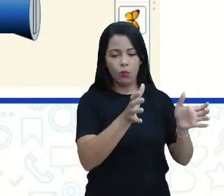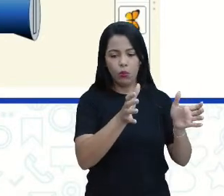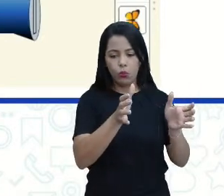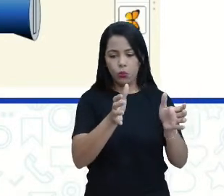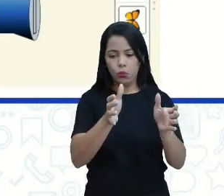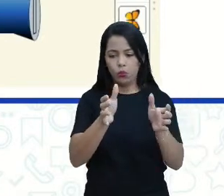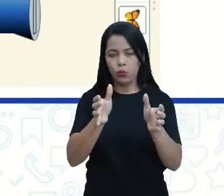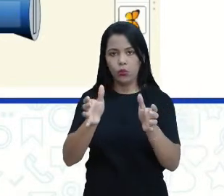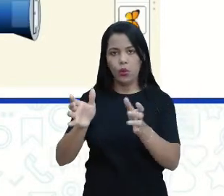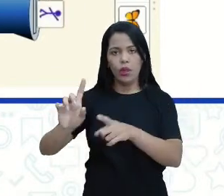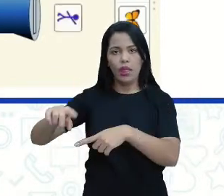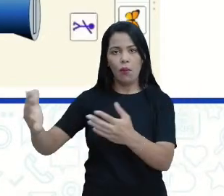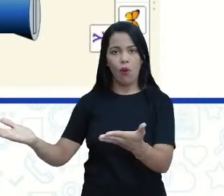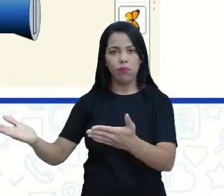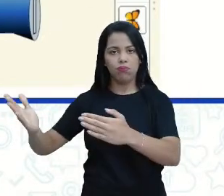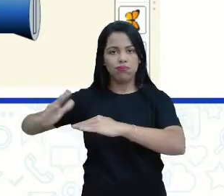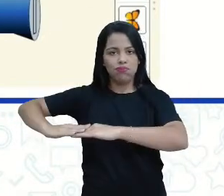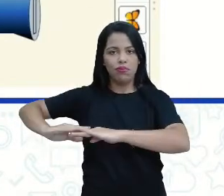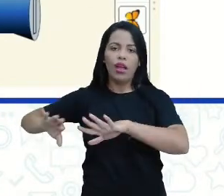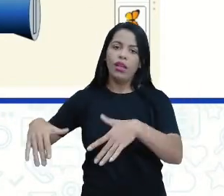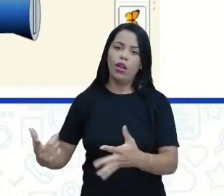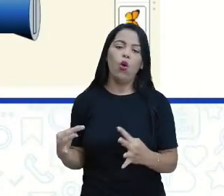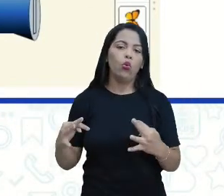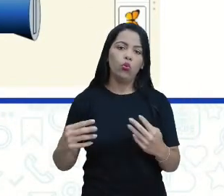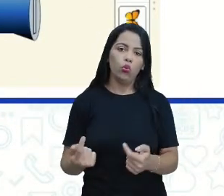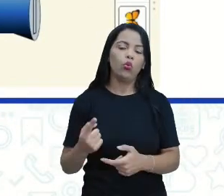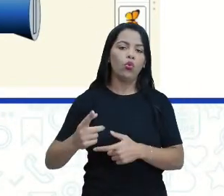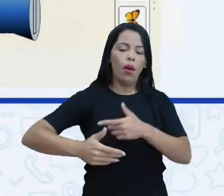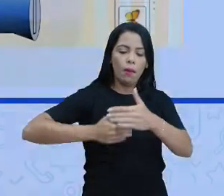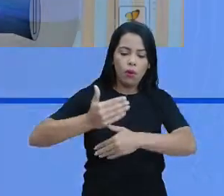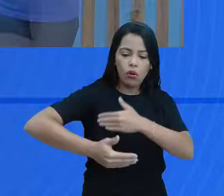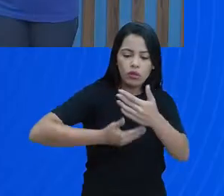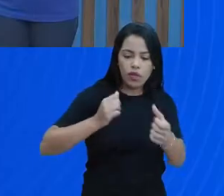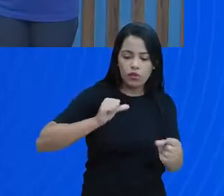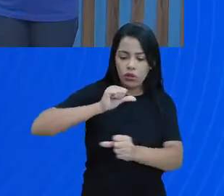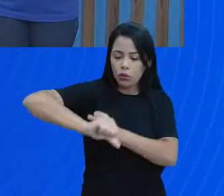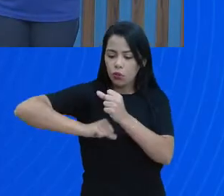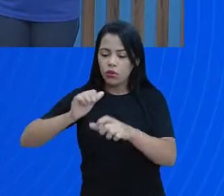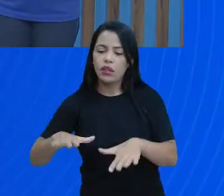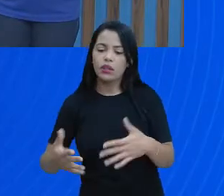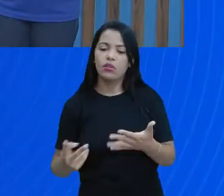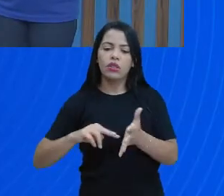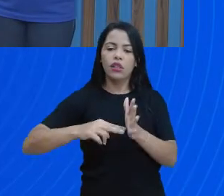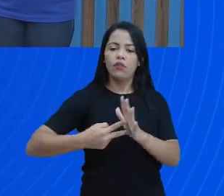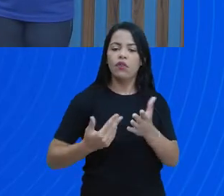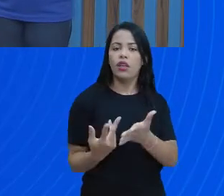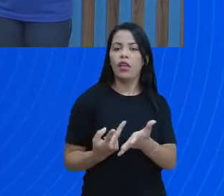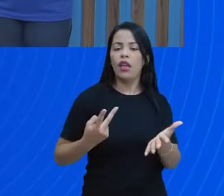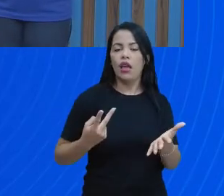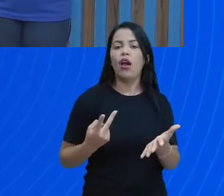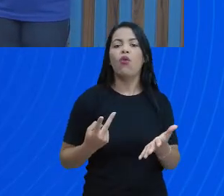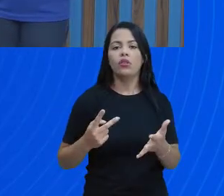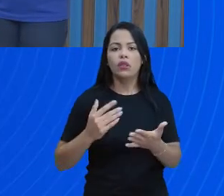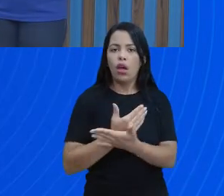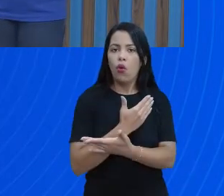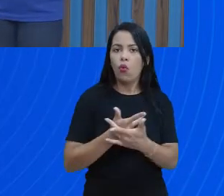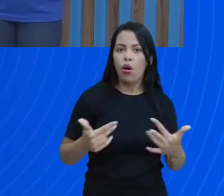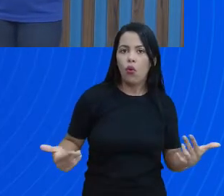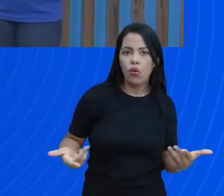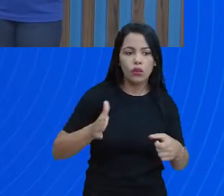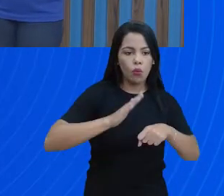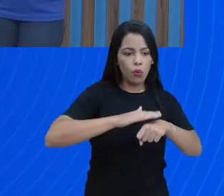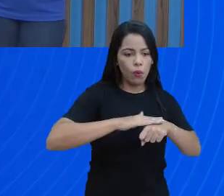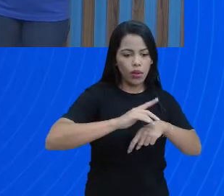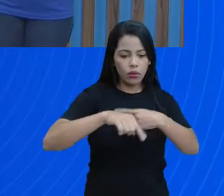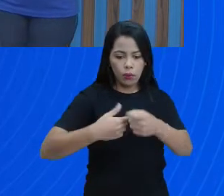com o processo de transformação, Então, significa que alguma coisa vai acontecer de um momento para o